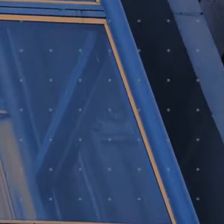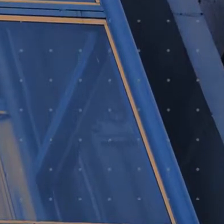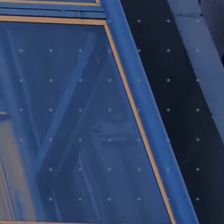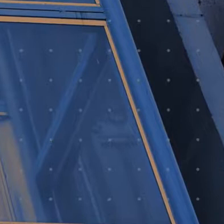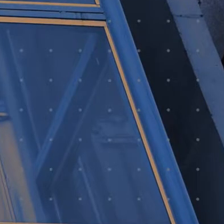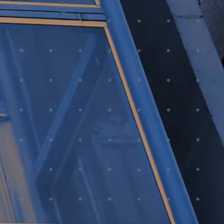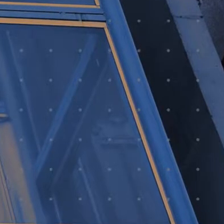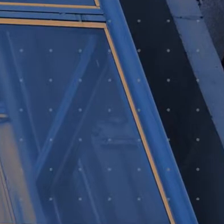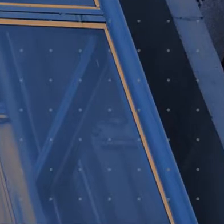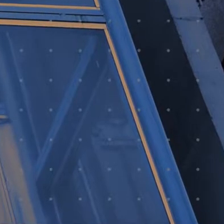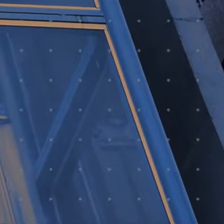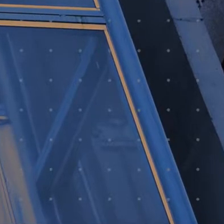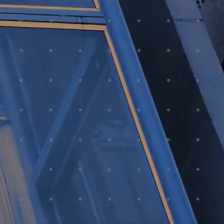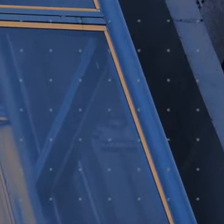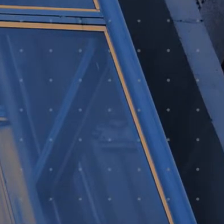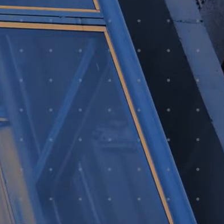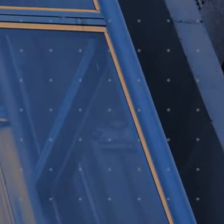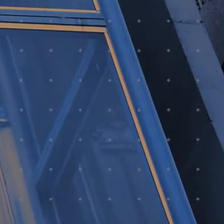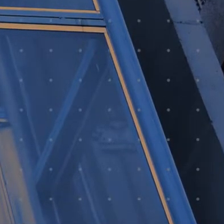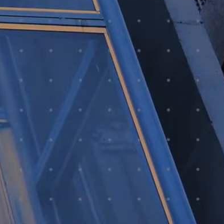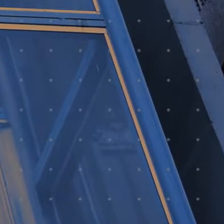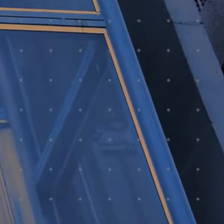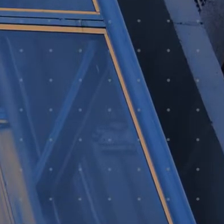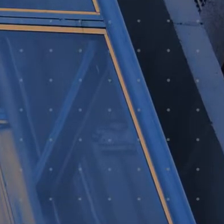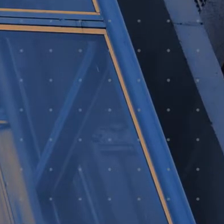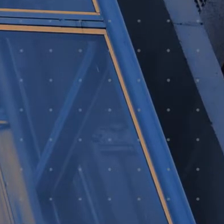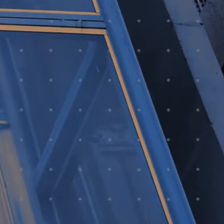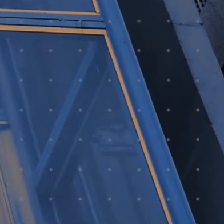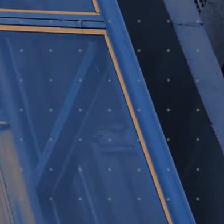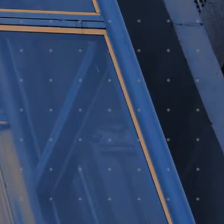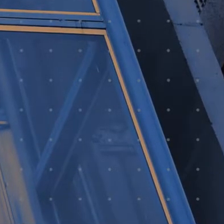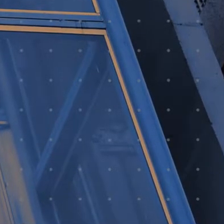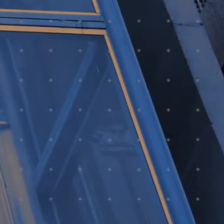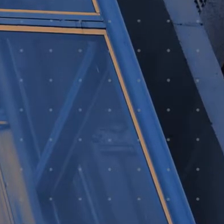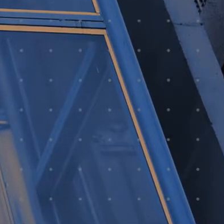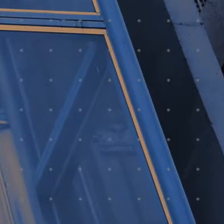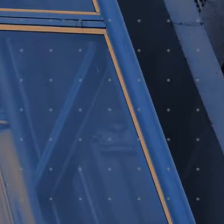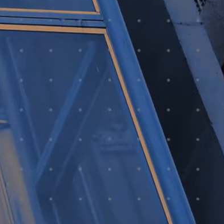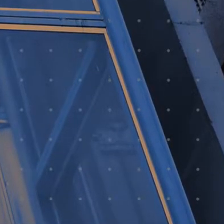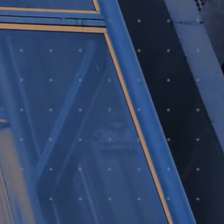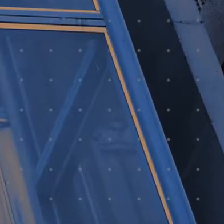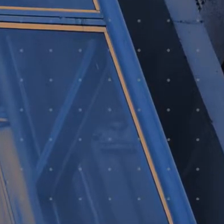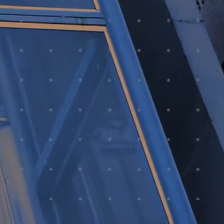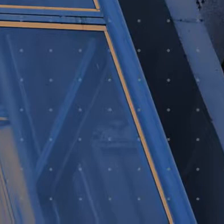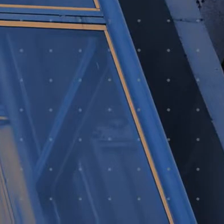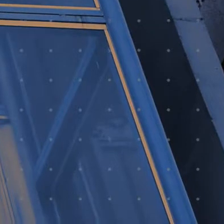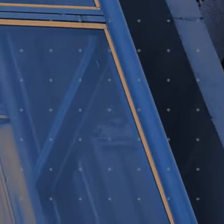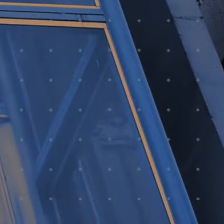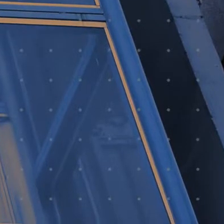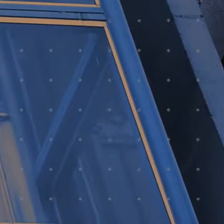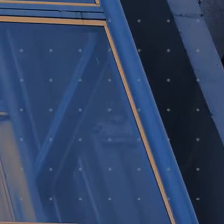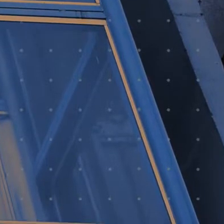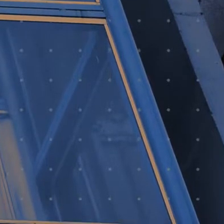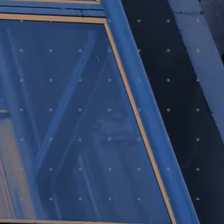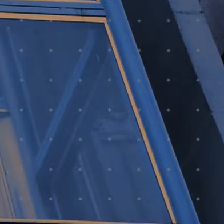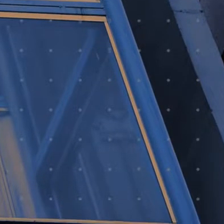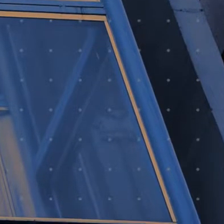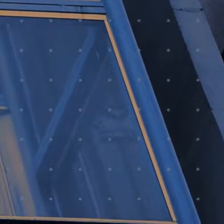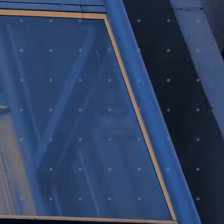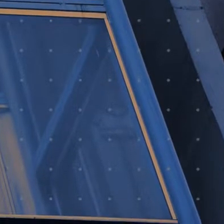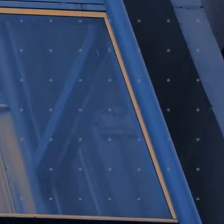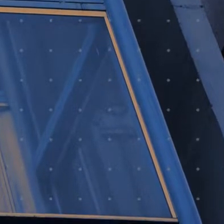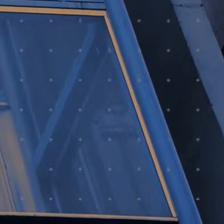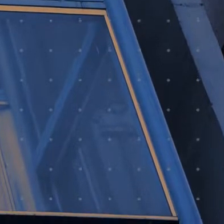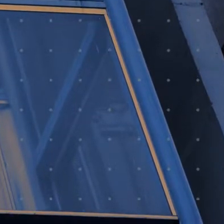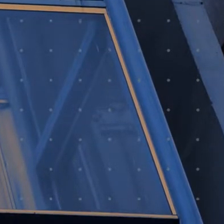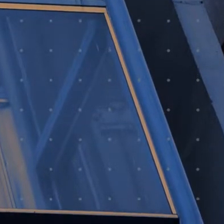RH, atendente de farmácia balconista, atendente de negócios, auxiliar de açougueiro, auxiliar de